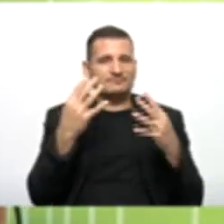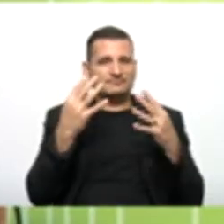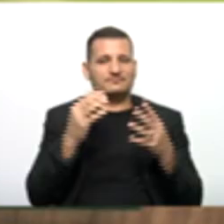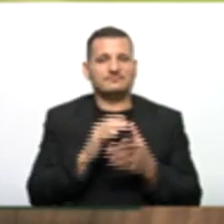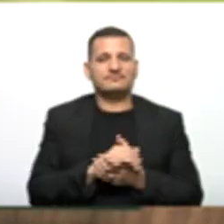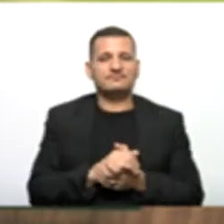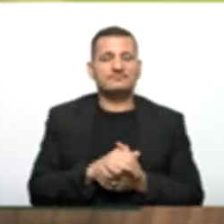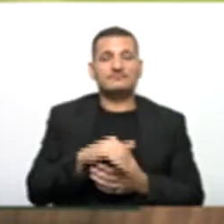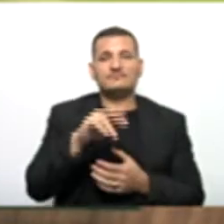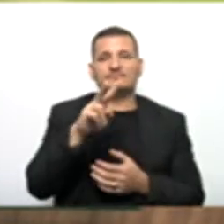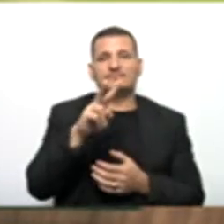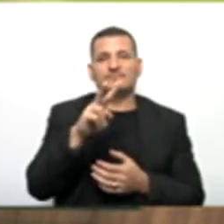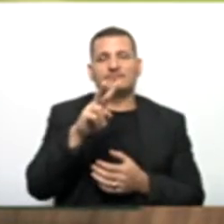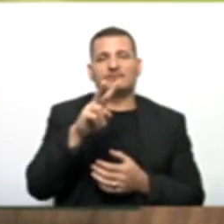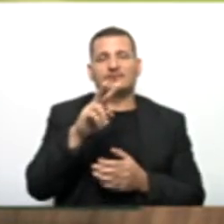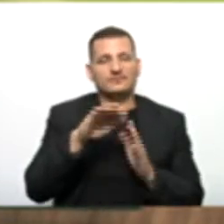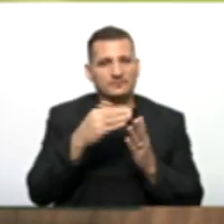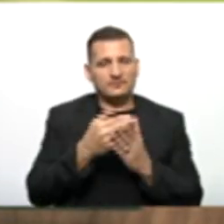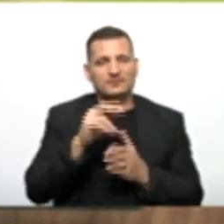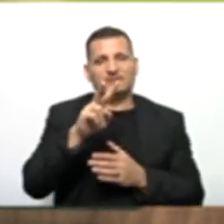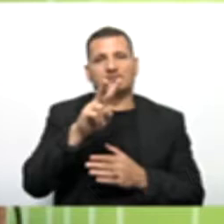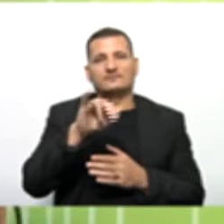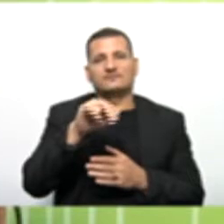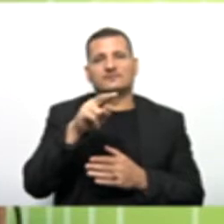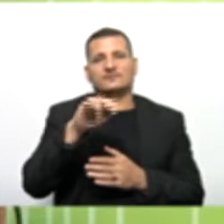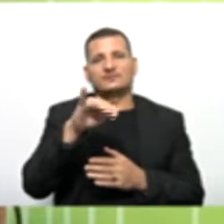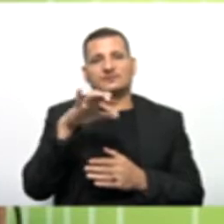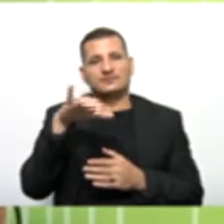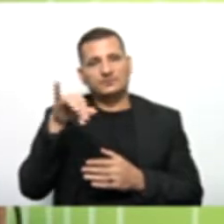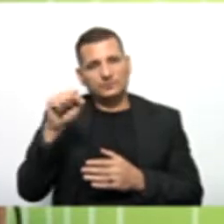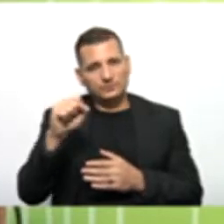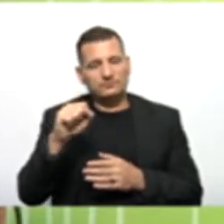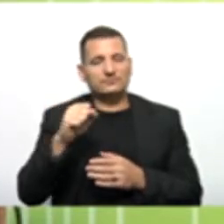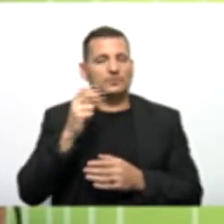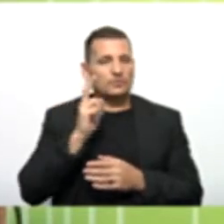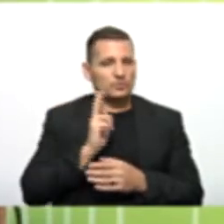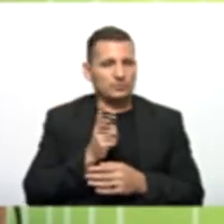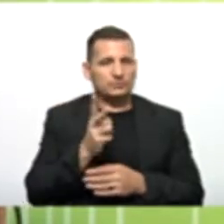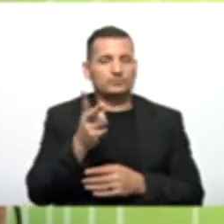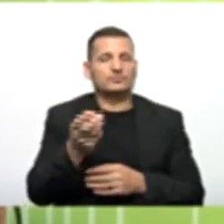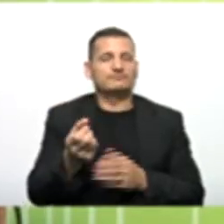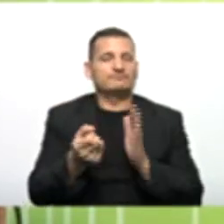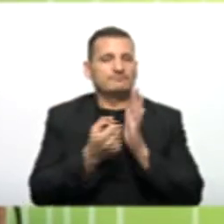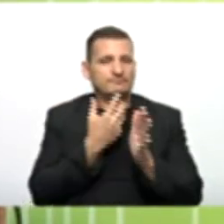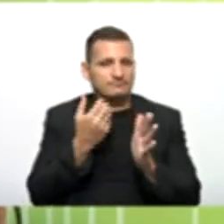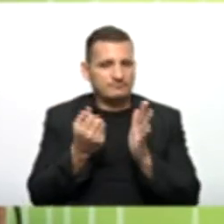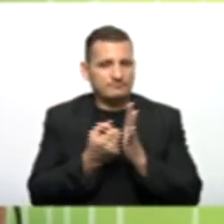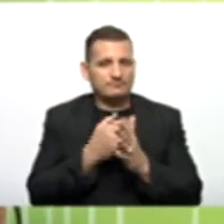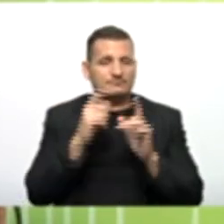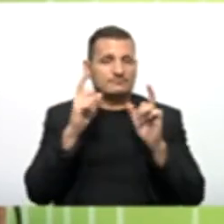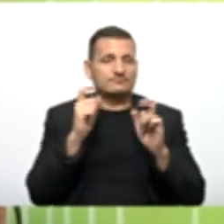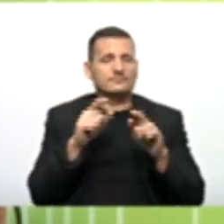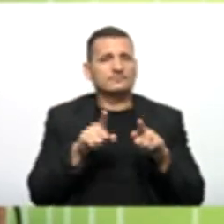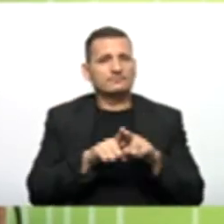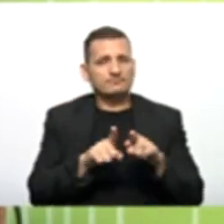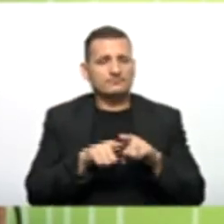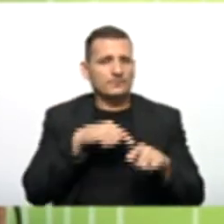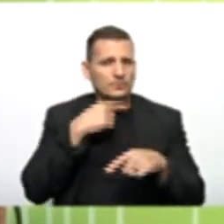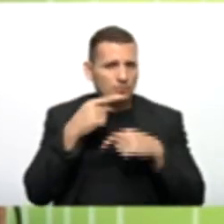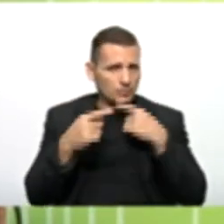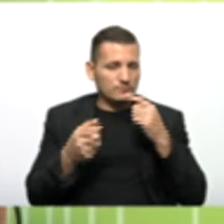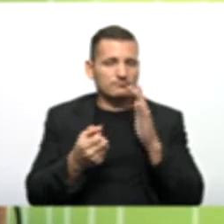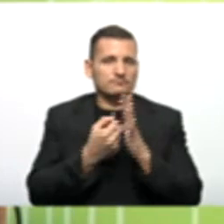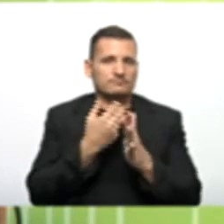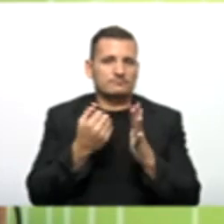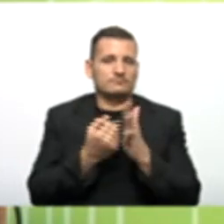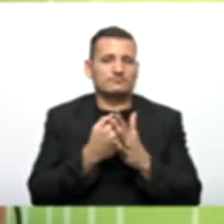mandando. Vinícius de Moraes também. Escola Vinícius de Moraes. Continuem interagindo com a gente. Mandem as fotos. Além disso, gente, mandem as dúvidas. A gente está aqui passando,